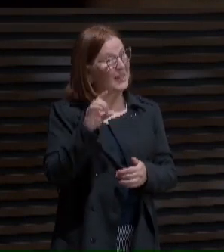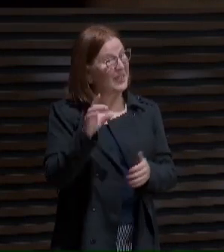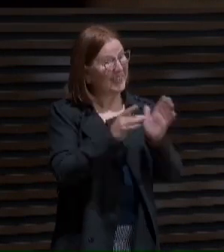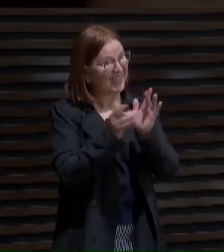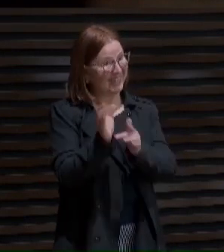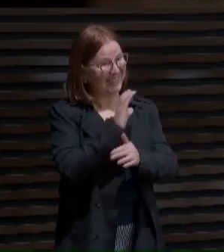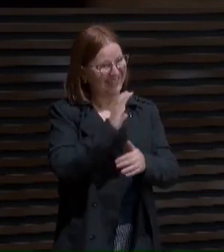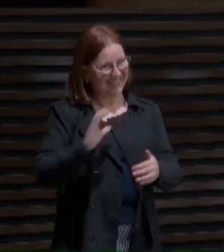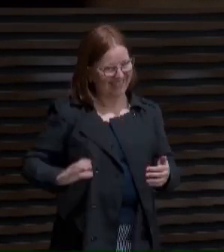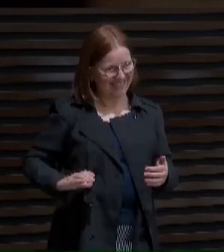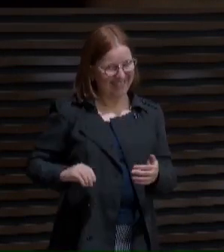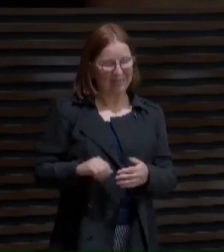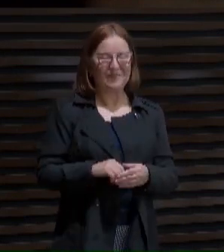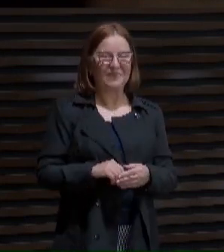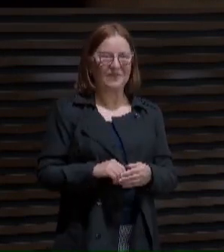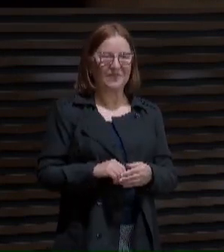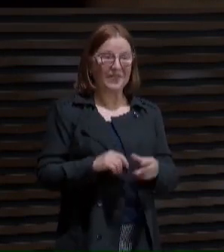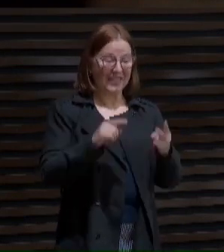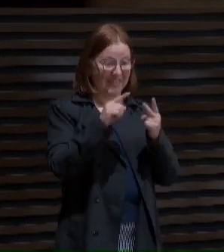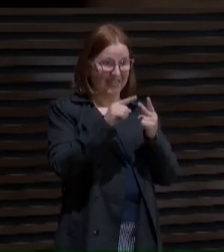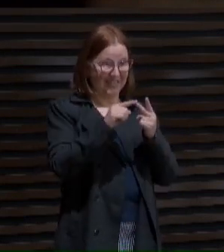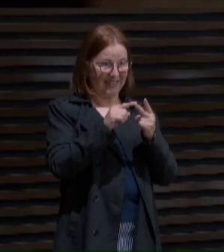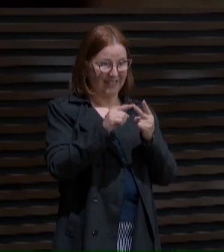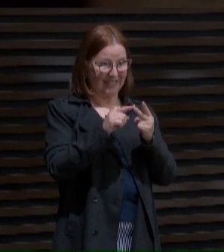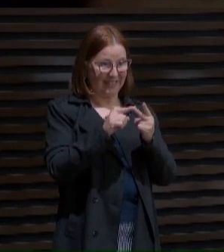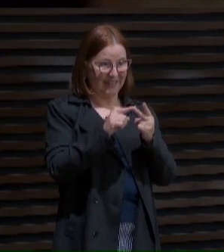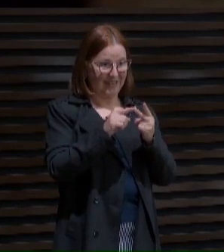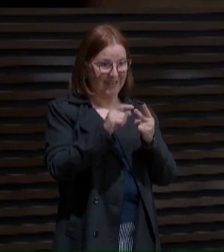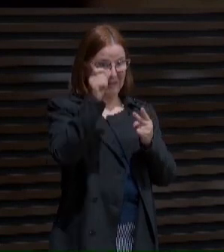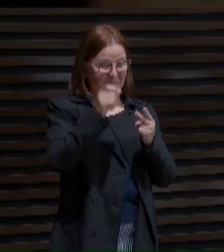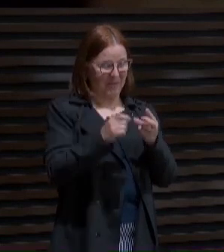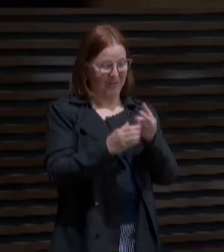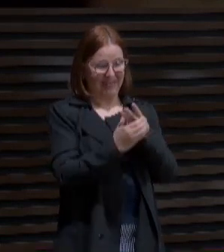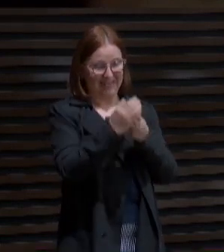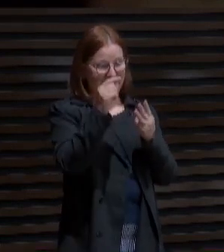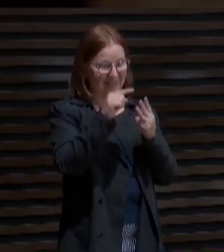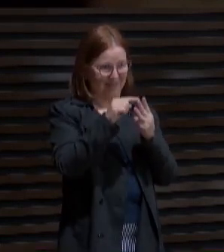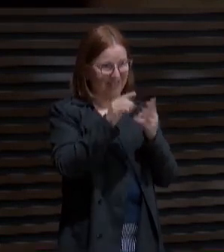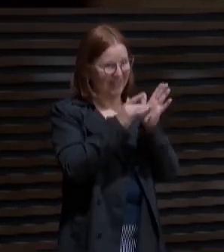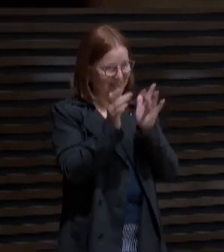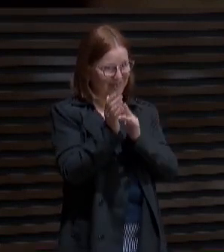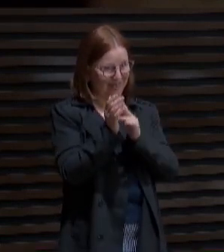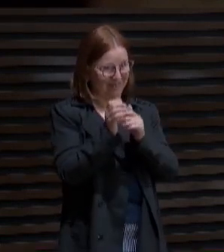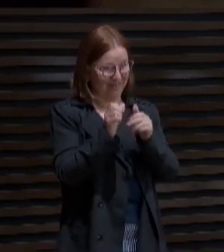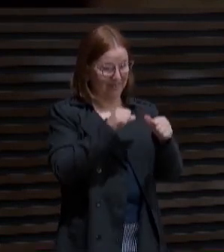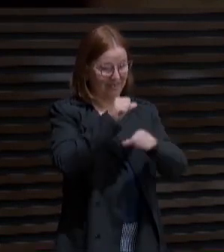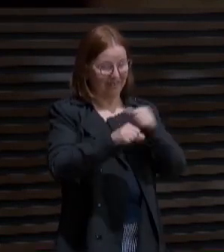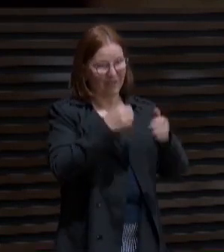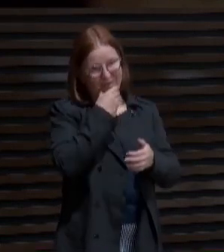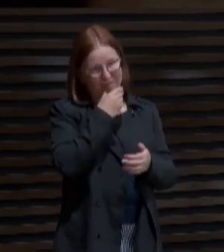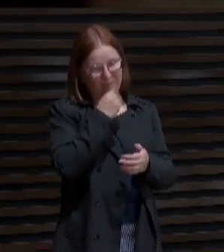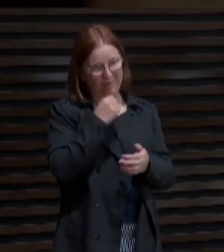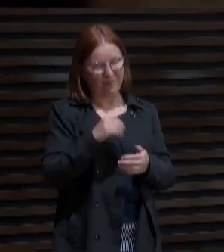Cristo. Então a segunda pessoa da Trindade tornou-se homem. E a Bíblia fala